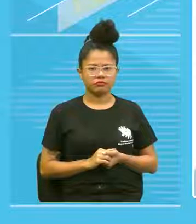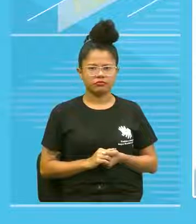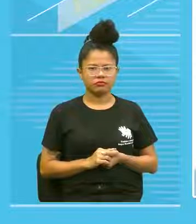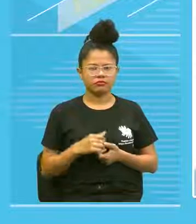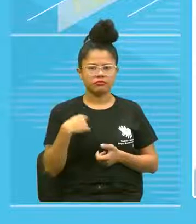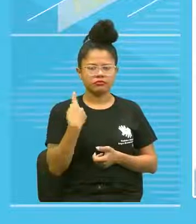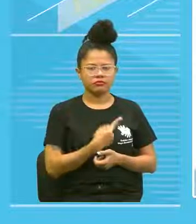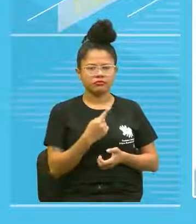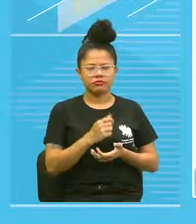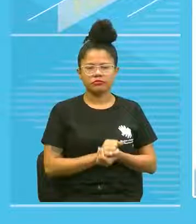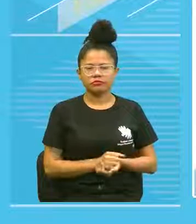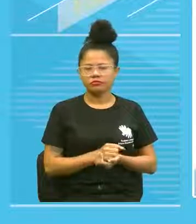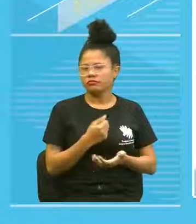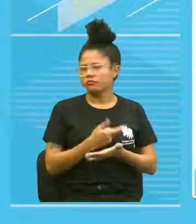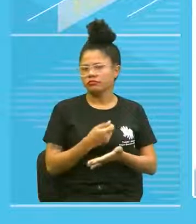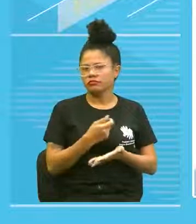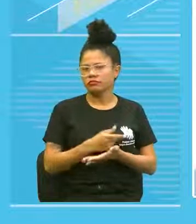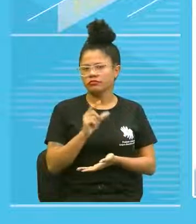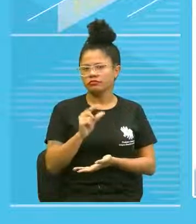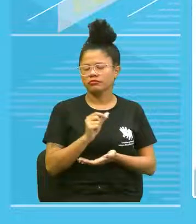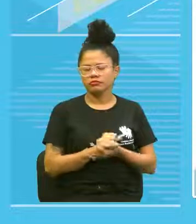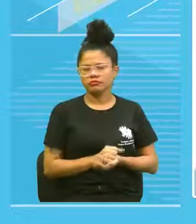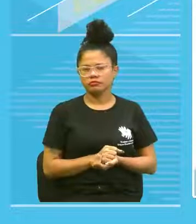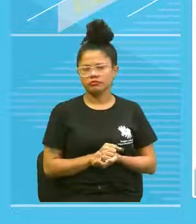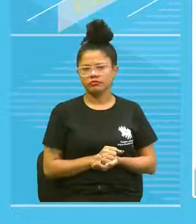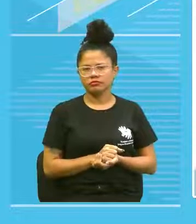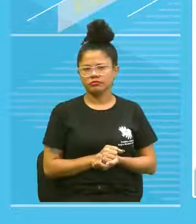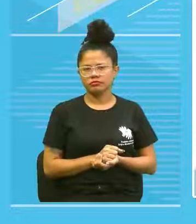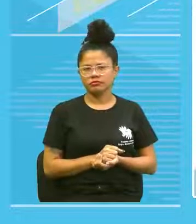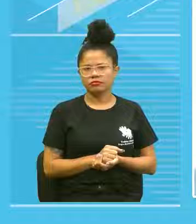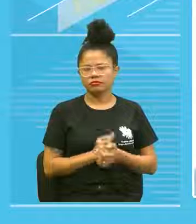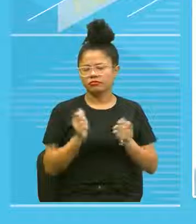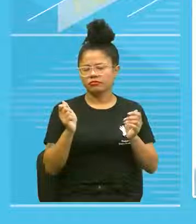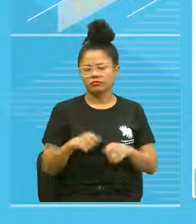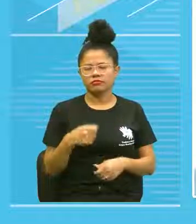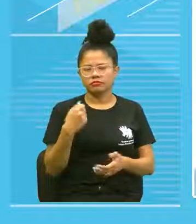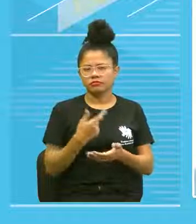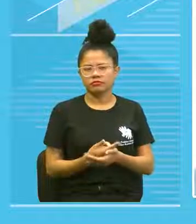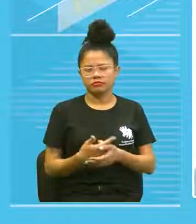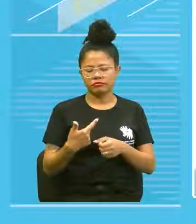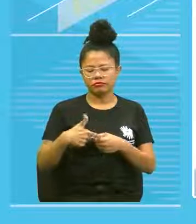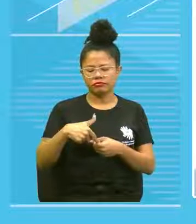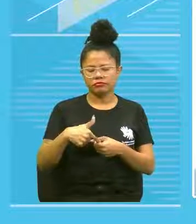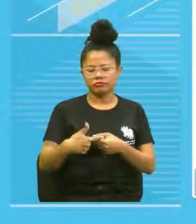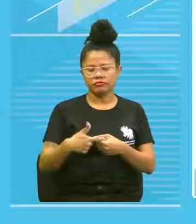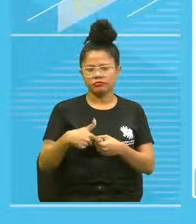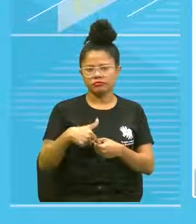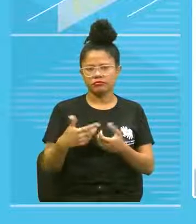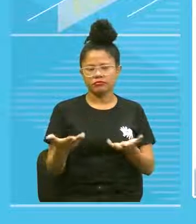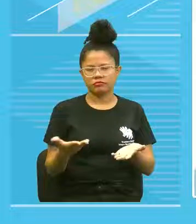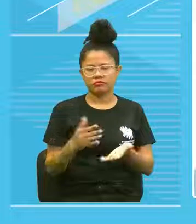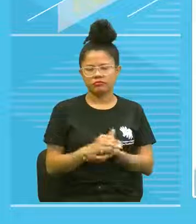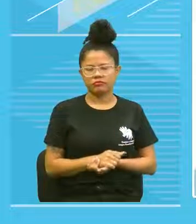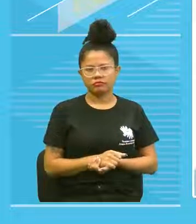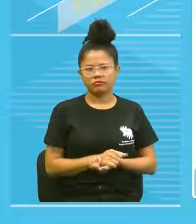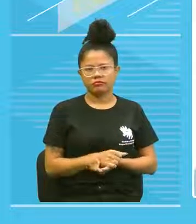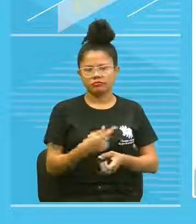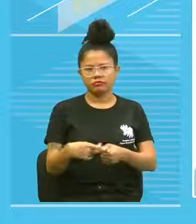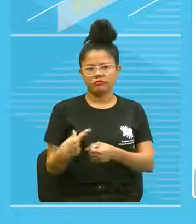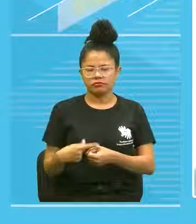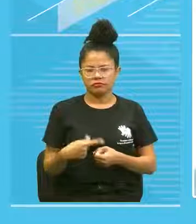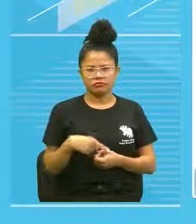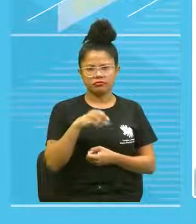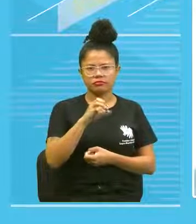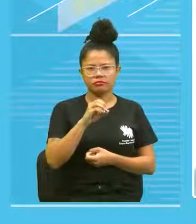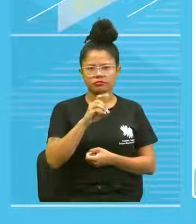e a gente consumiria menos gasolina nas cidades menos óleo